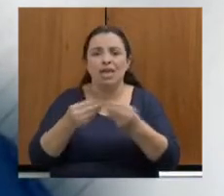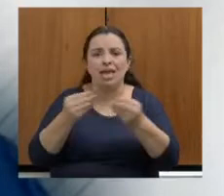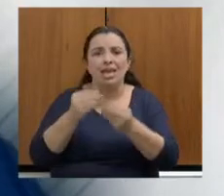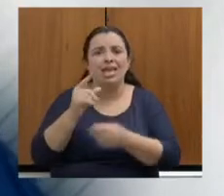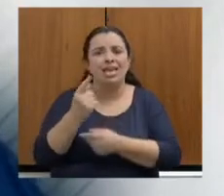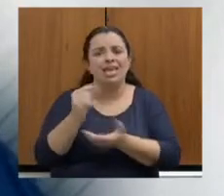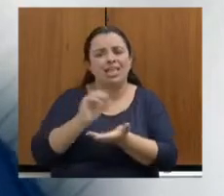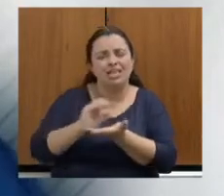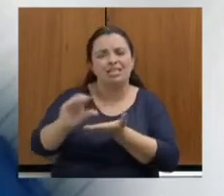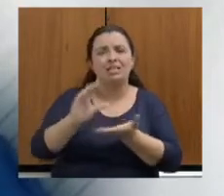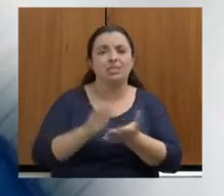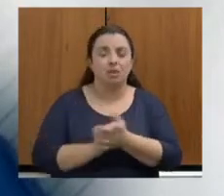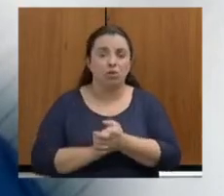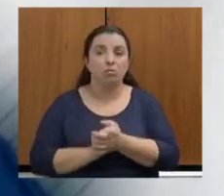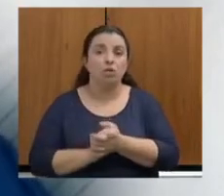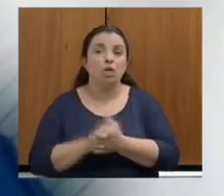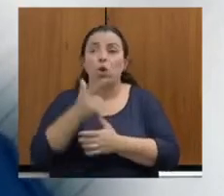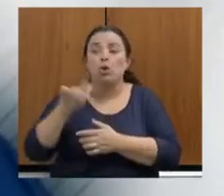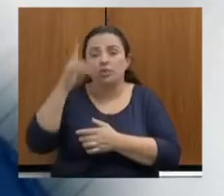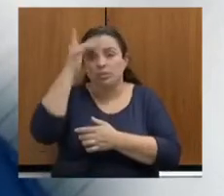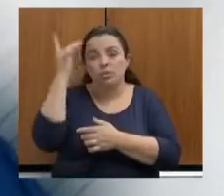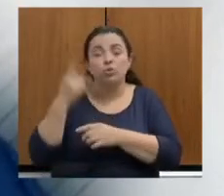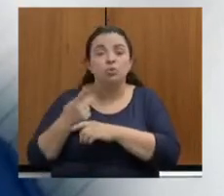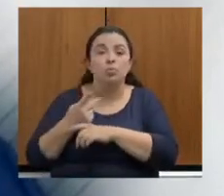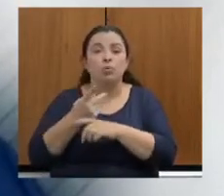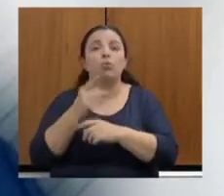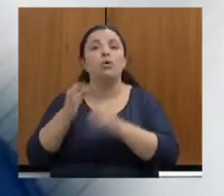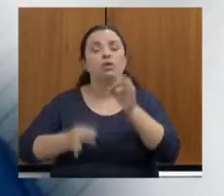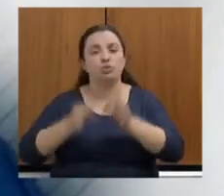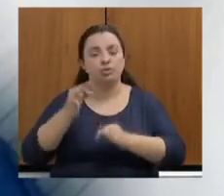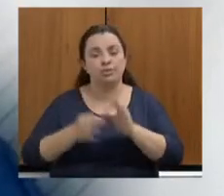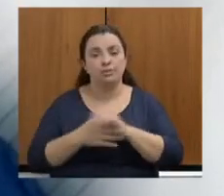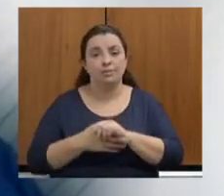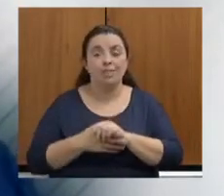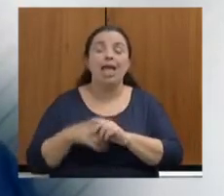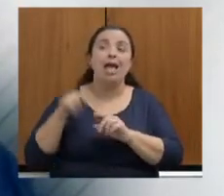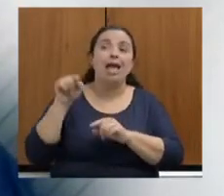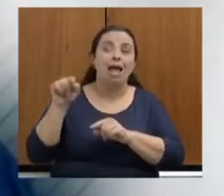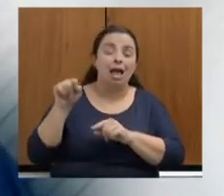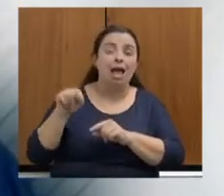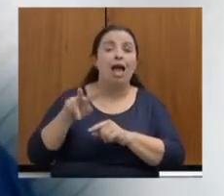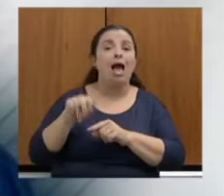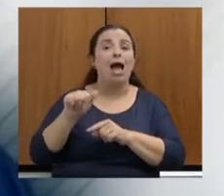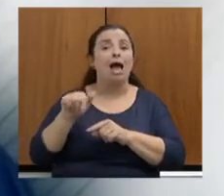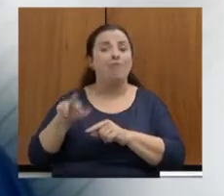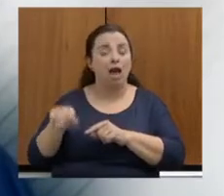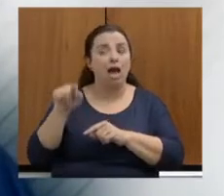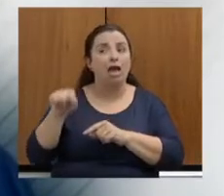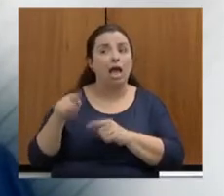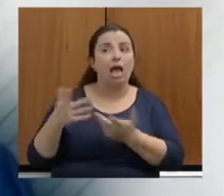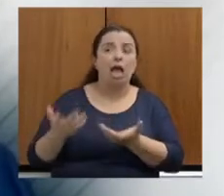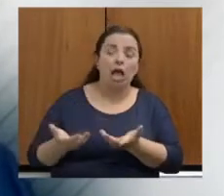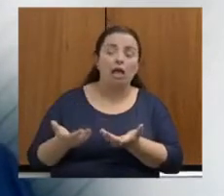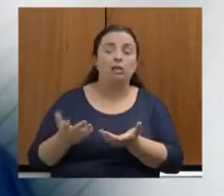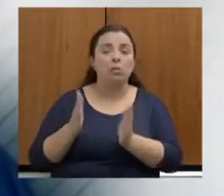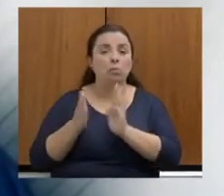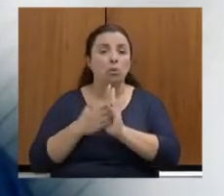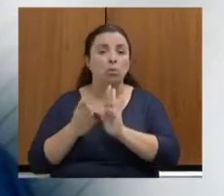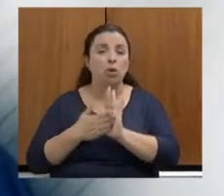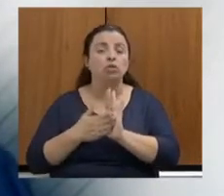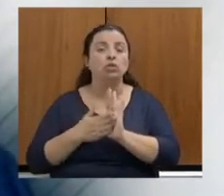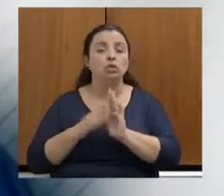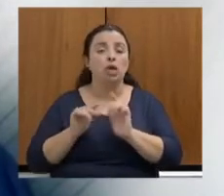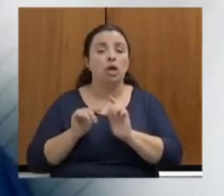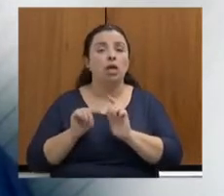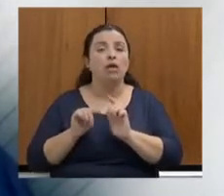entrando nesse meio tempo também a vara se propõe a executar o programa